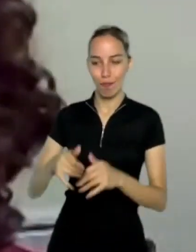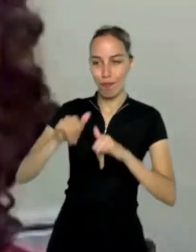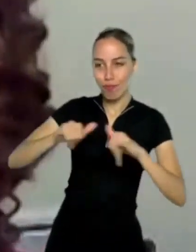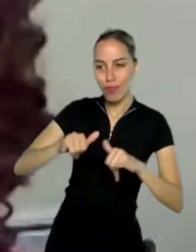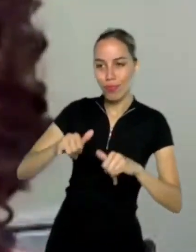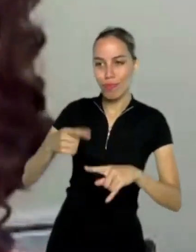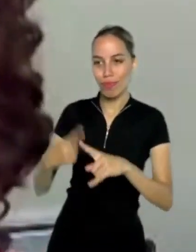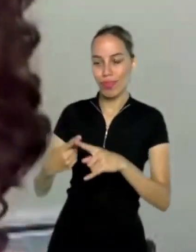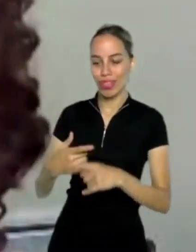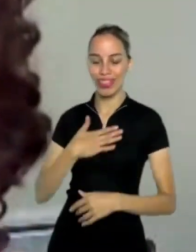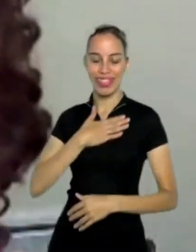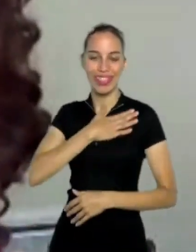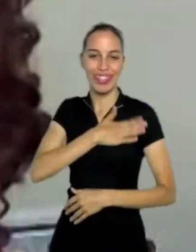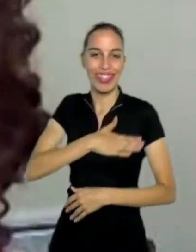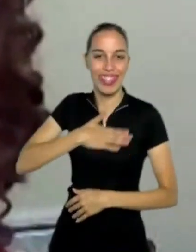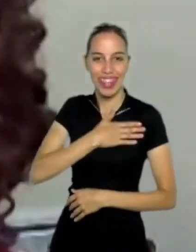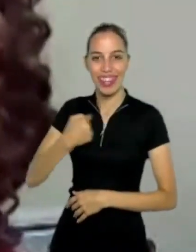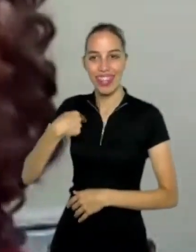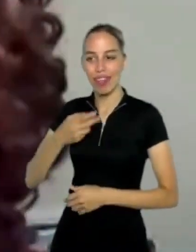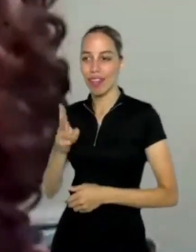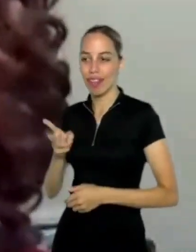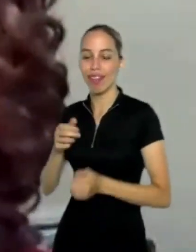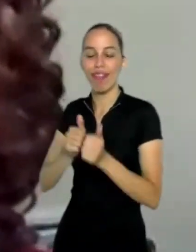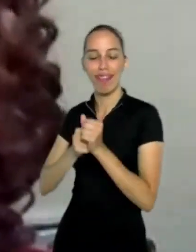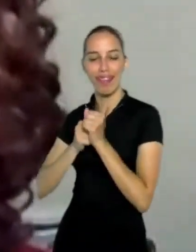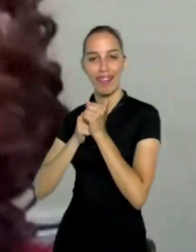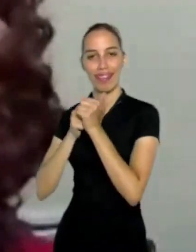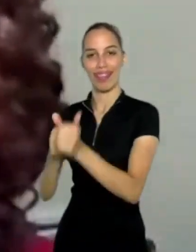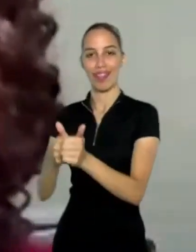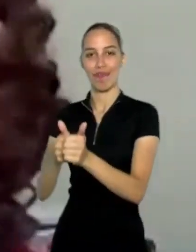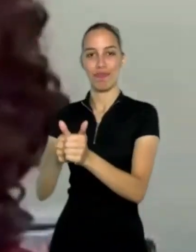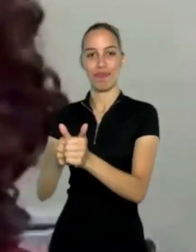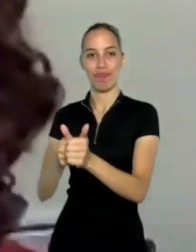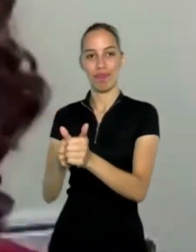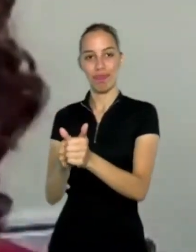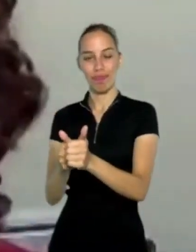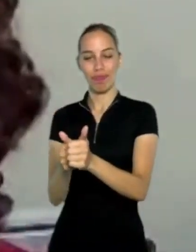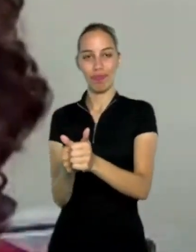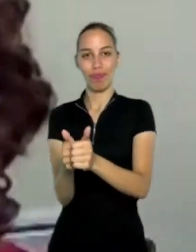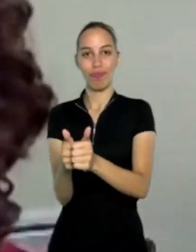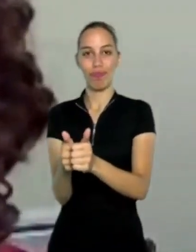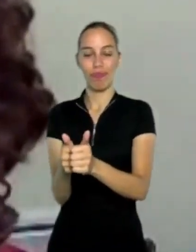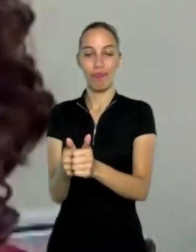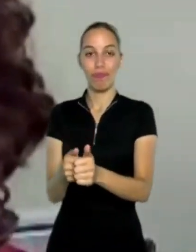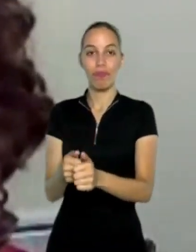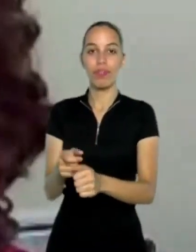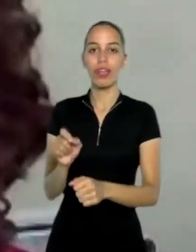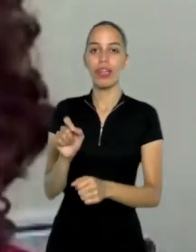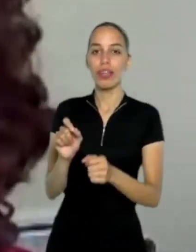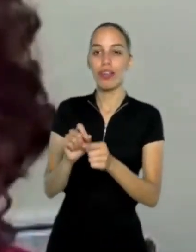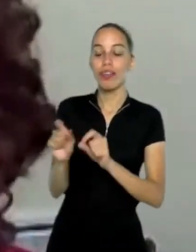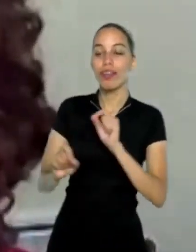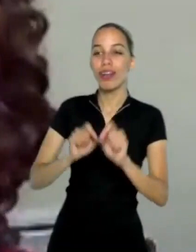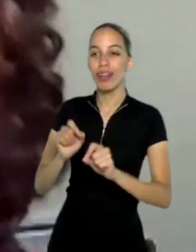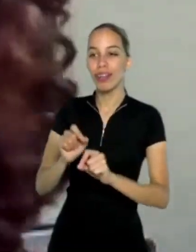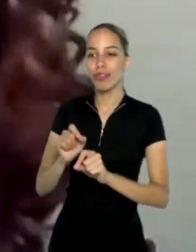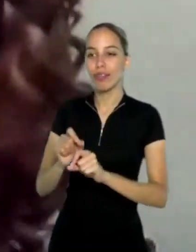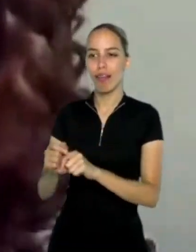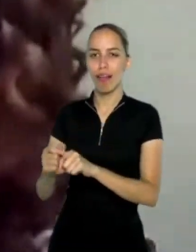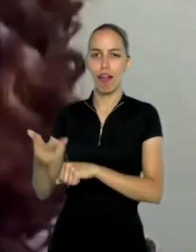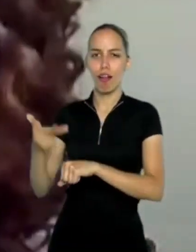querido assim para mim, que eu acompanho sempre e que faz, né, esse sucesso todo há tantos anos,